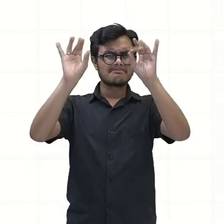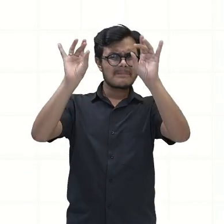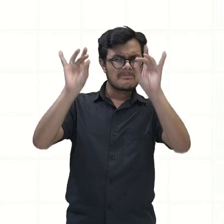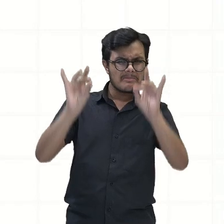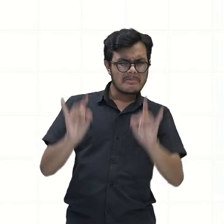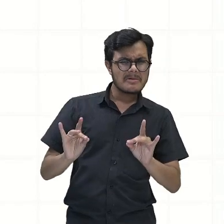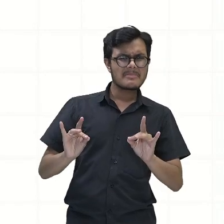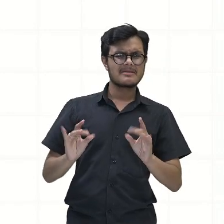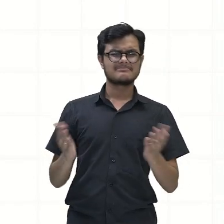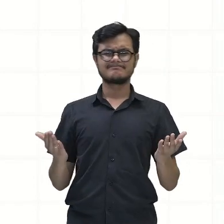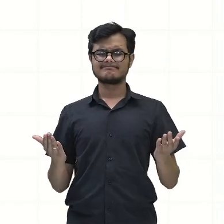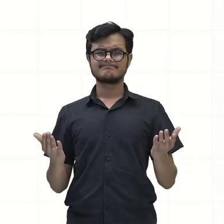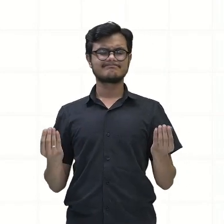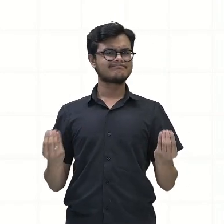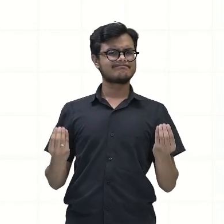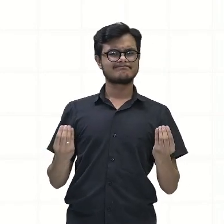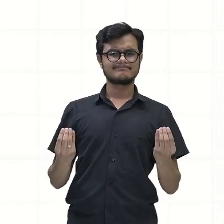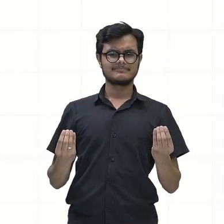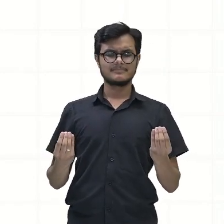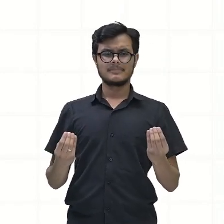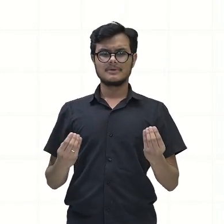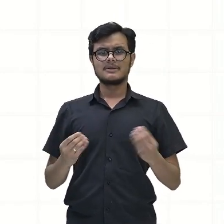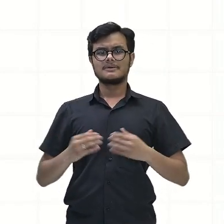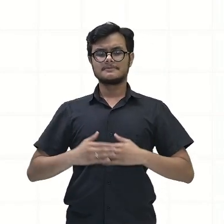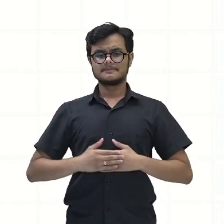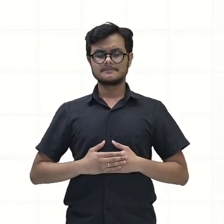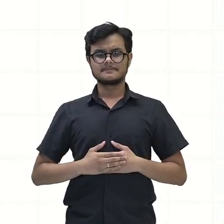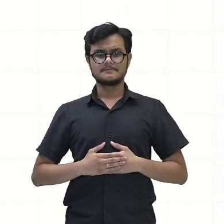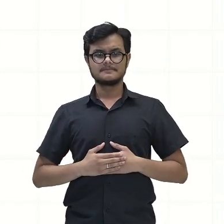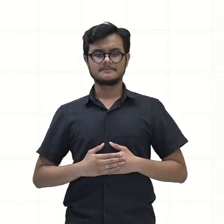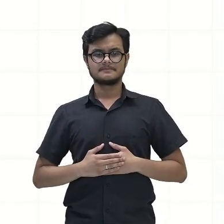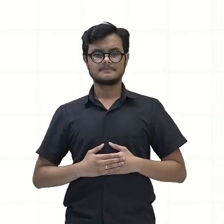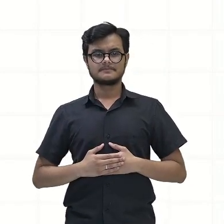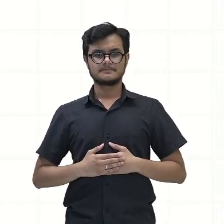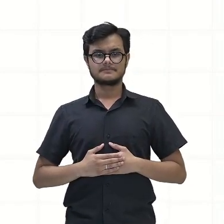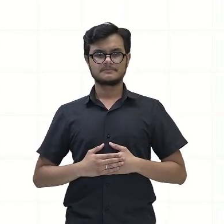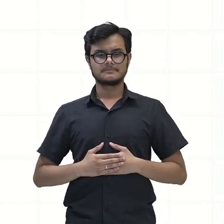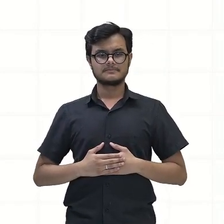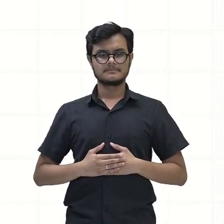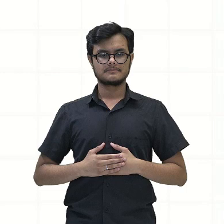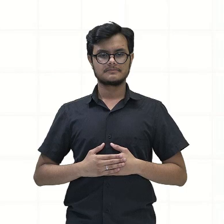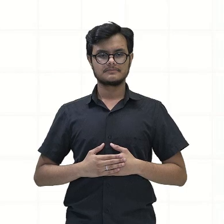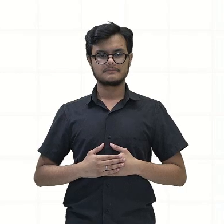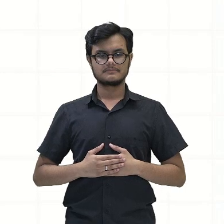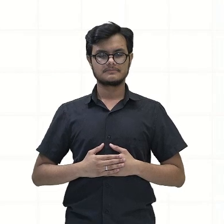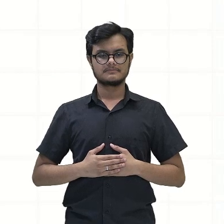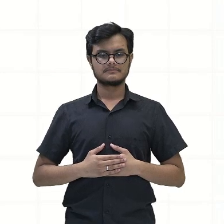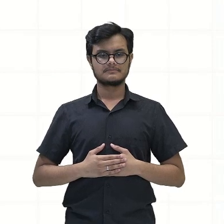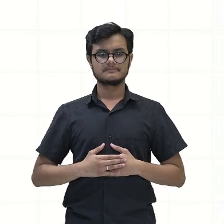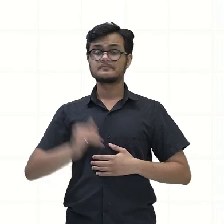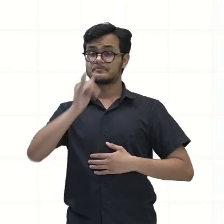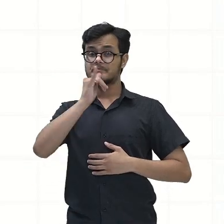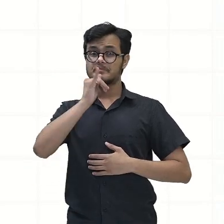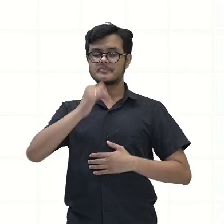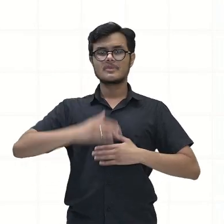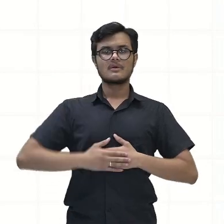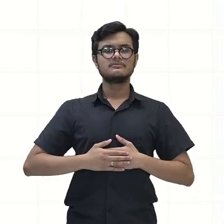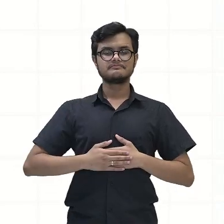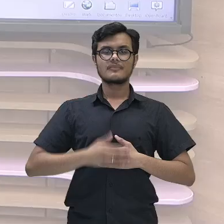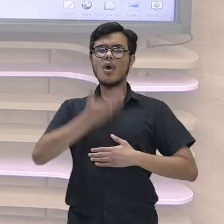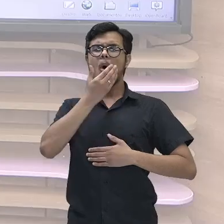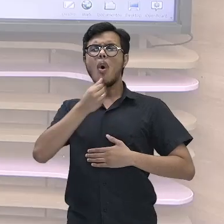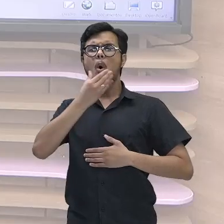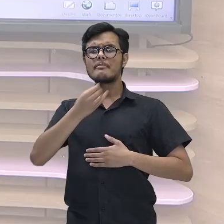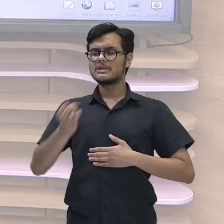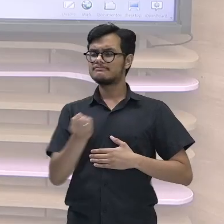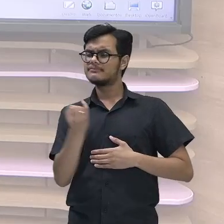ali o lado onde eu posso identificar a quantidade de homens, a quantidade de